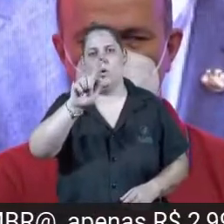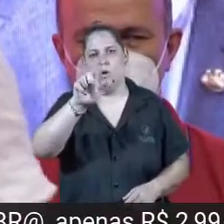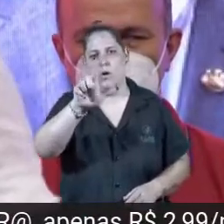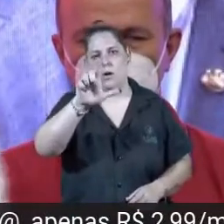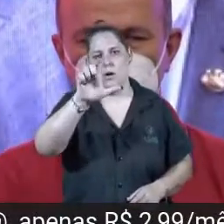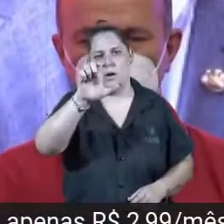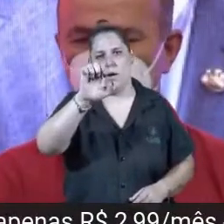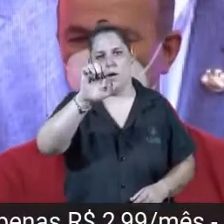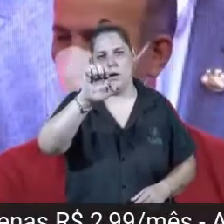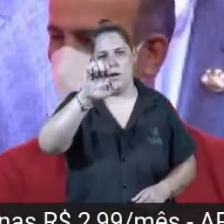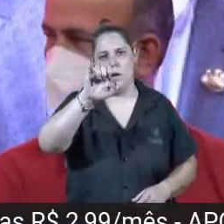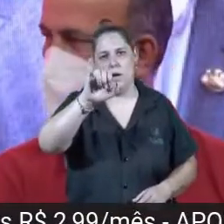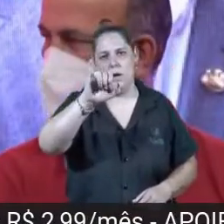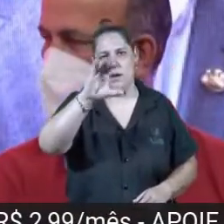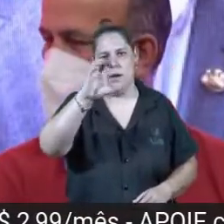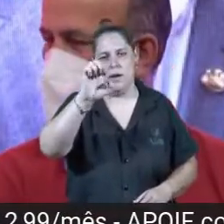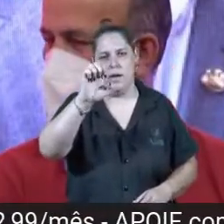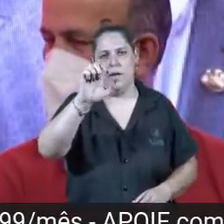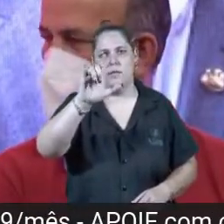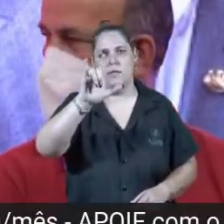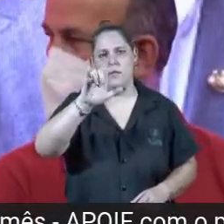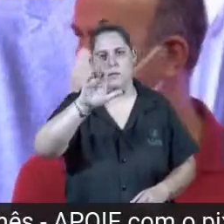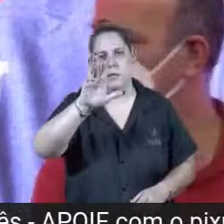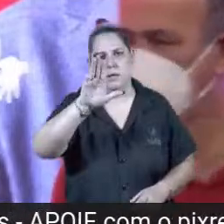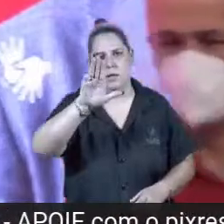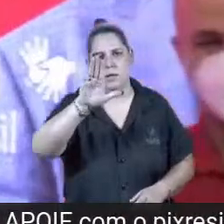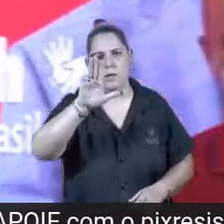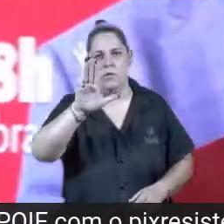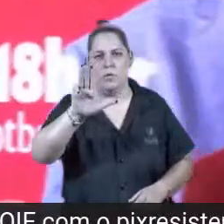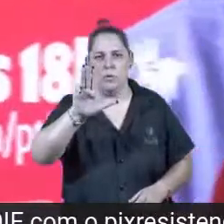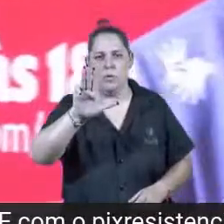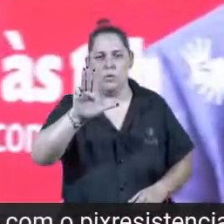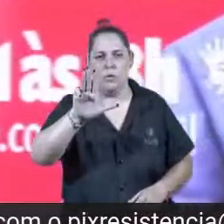presidente Lula. E boa noite, meu querido irmão